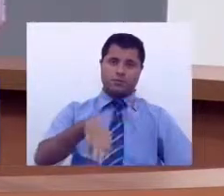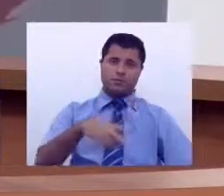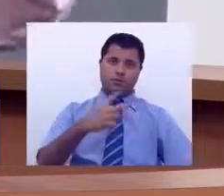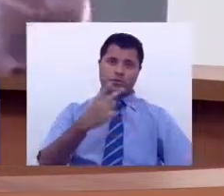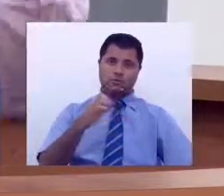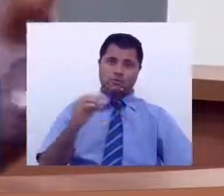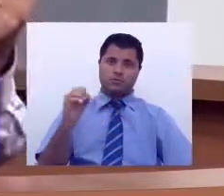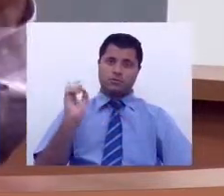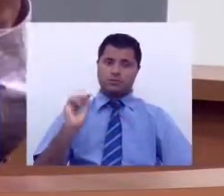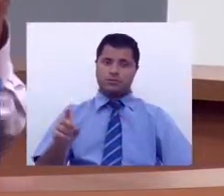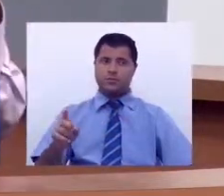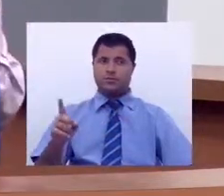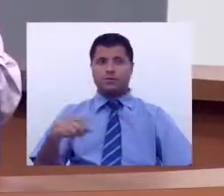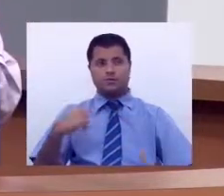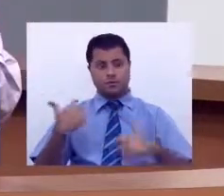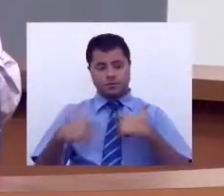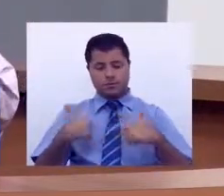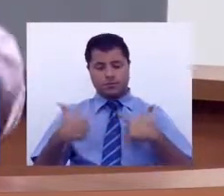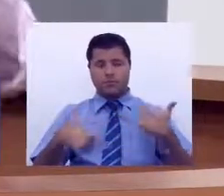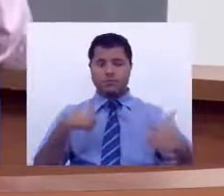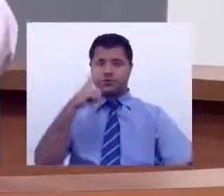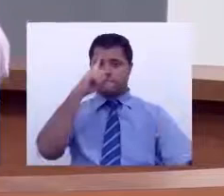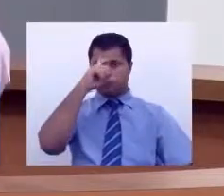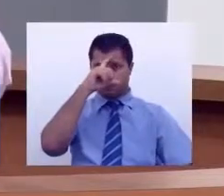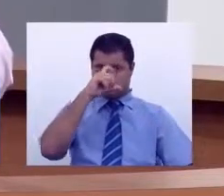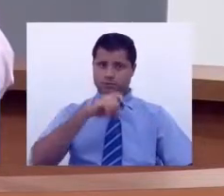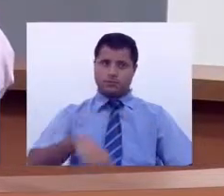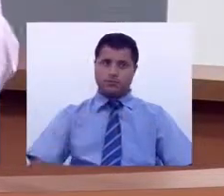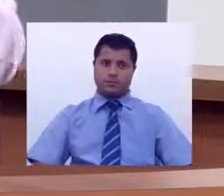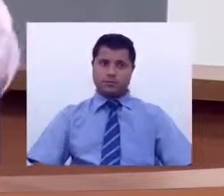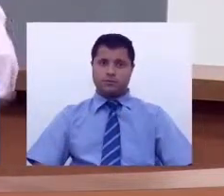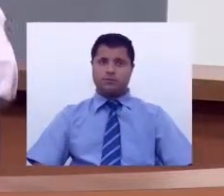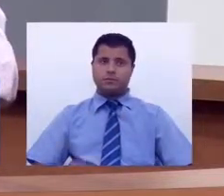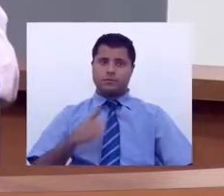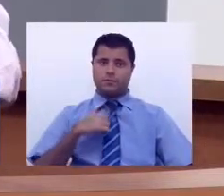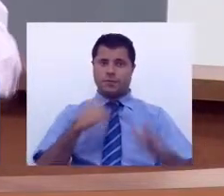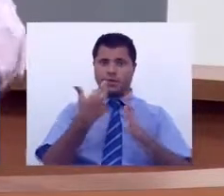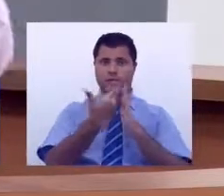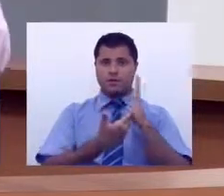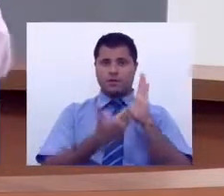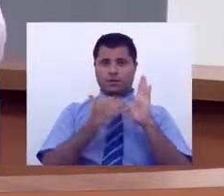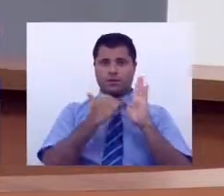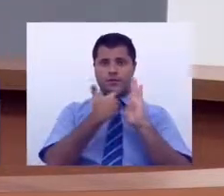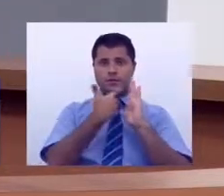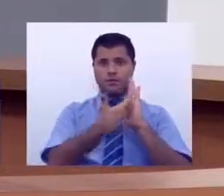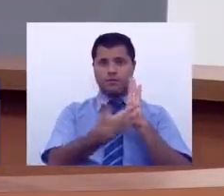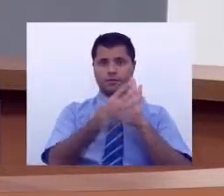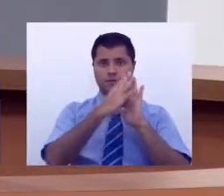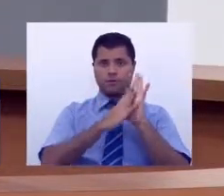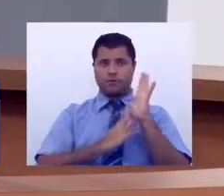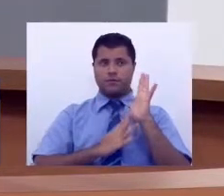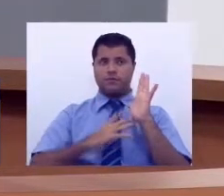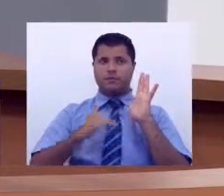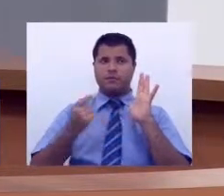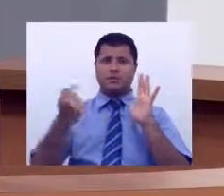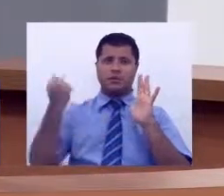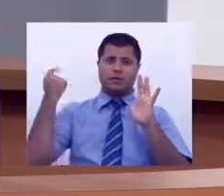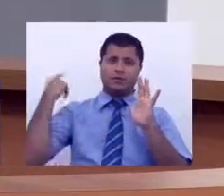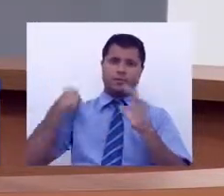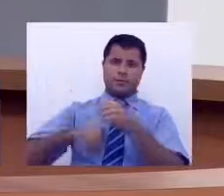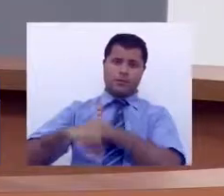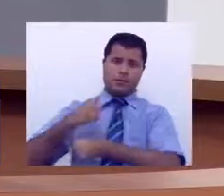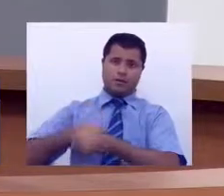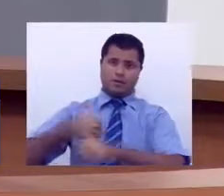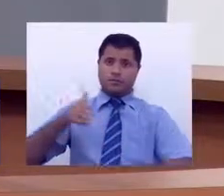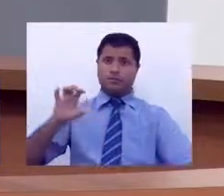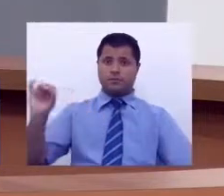R$2.200.000 de serviço do hospital, com uma tabela defasada há mais de 10 anos. Então eu